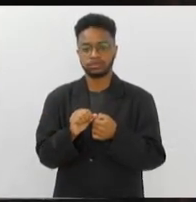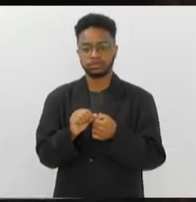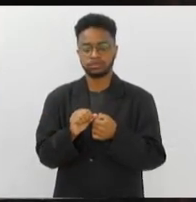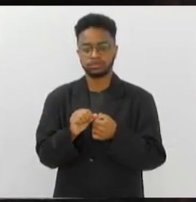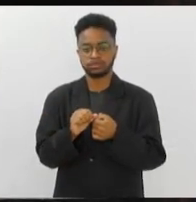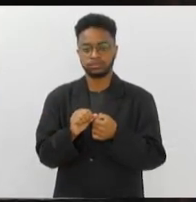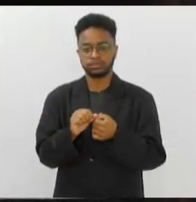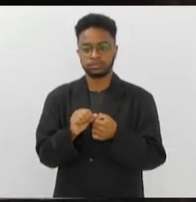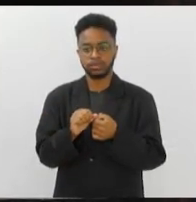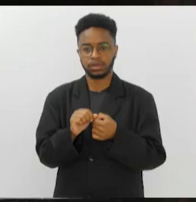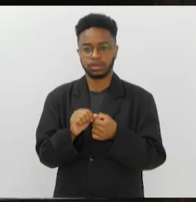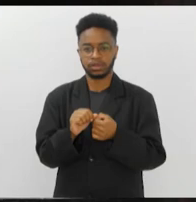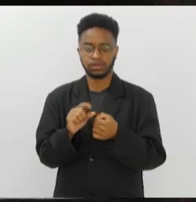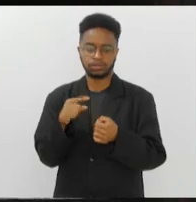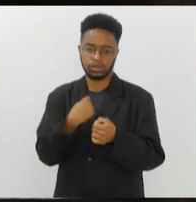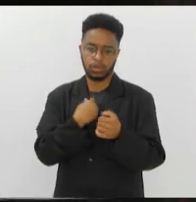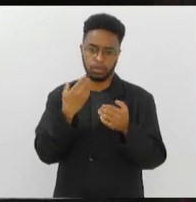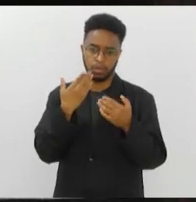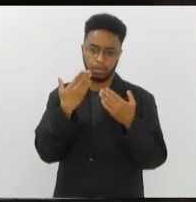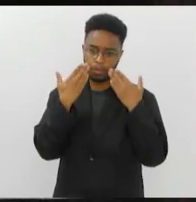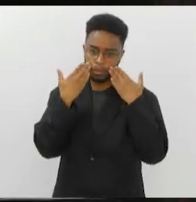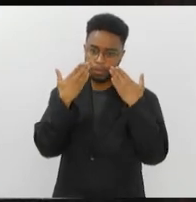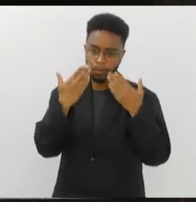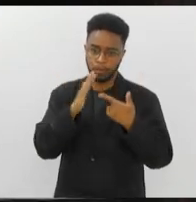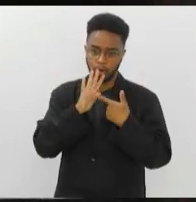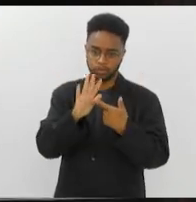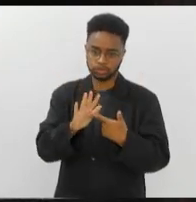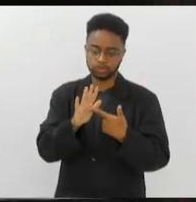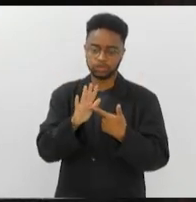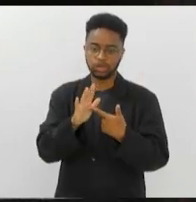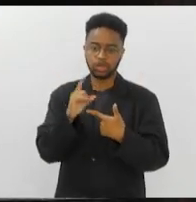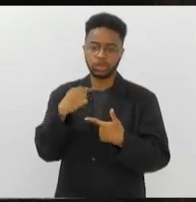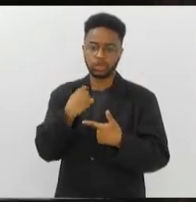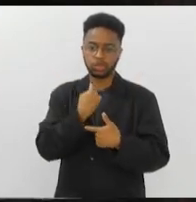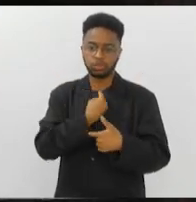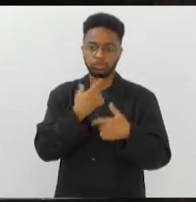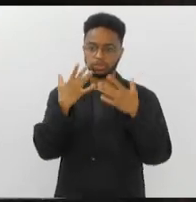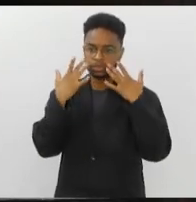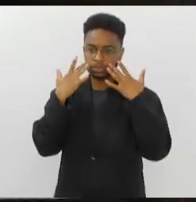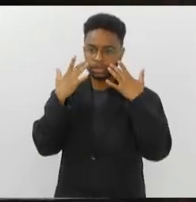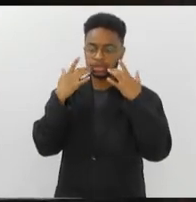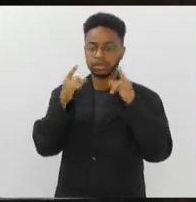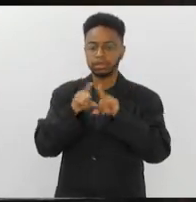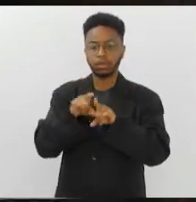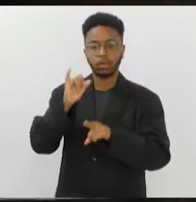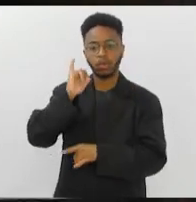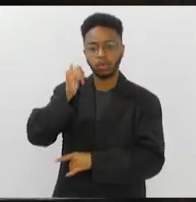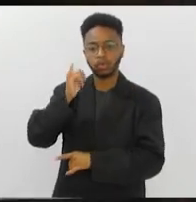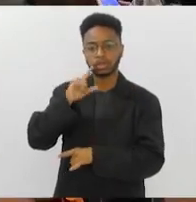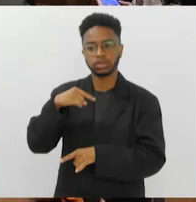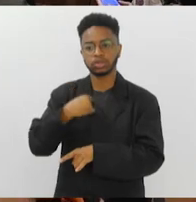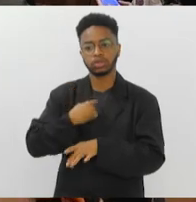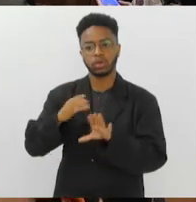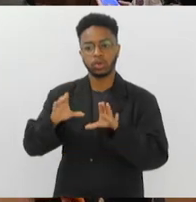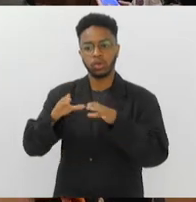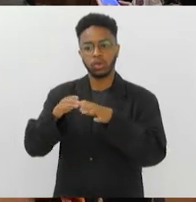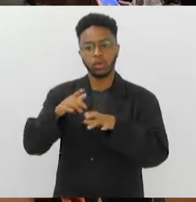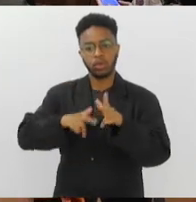breve amostra grátis de um dos nossos espetáculos, contando também que a Trupe de Versos se